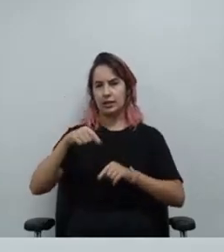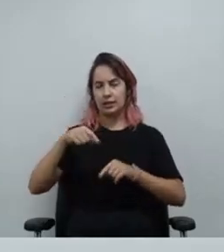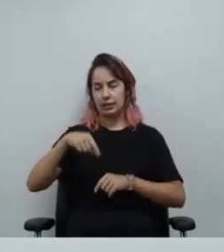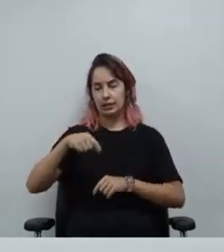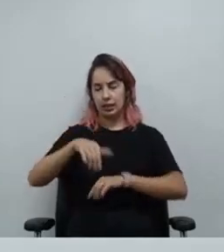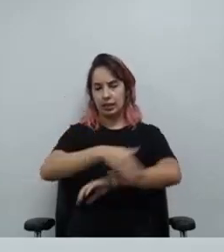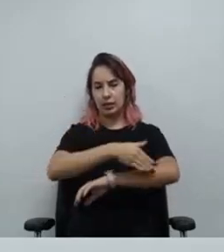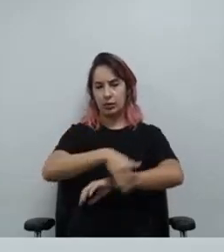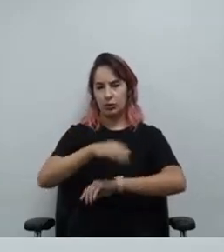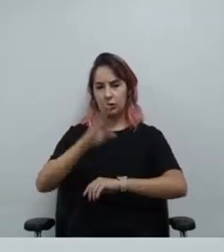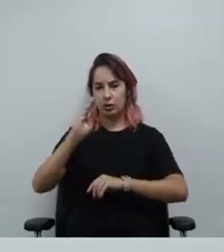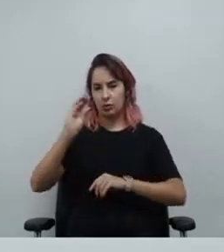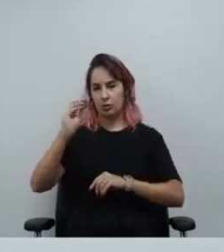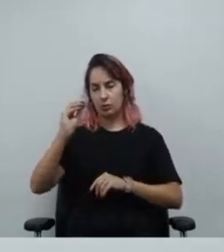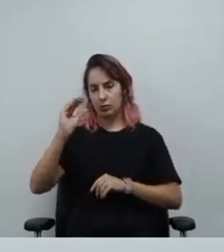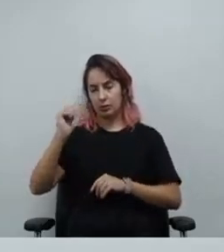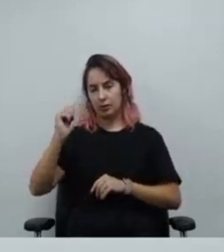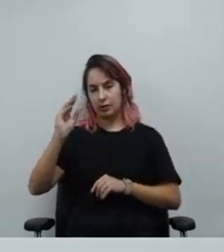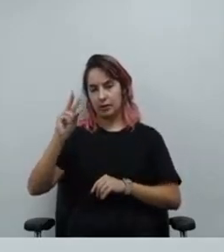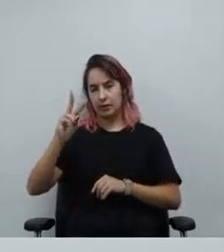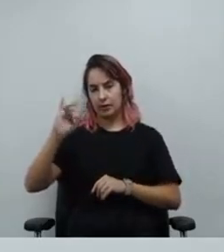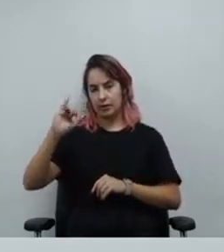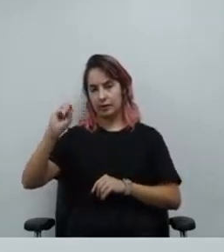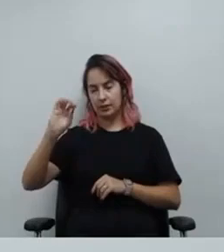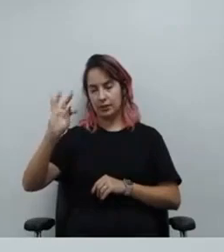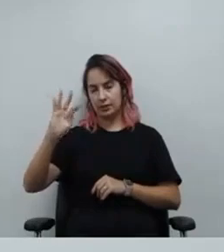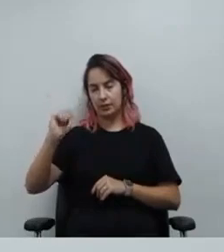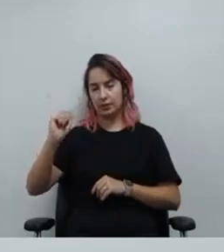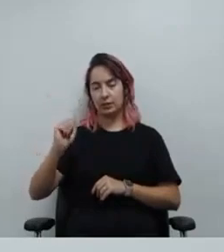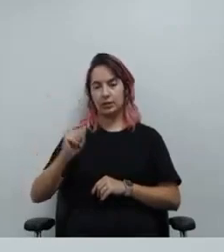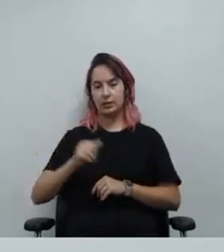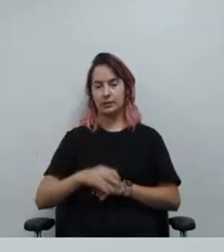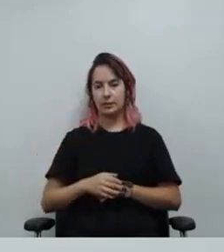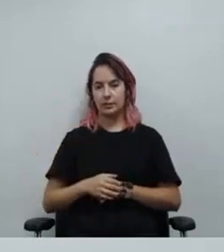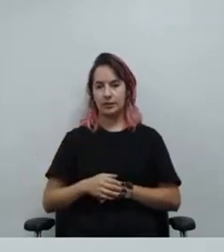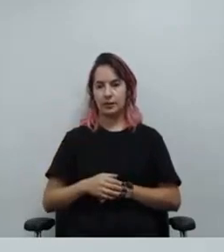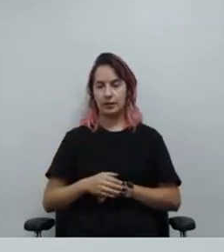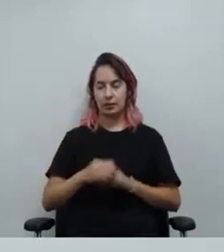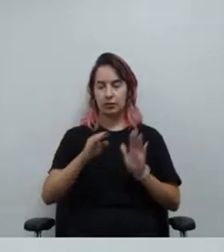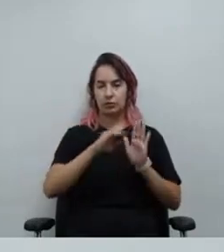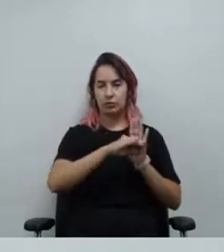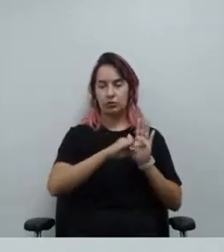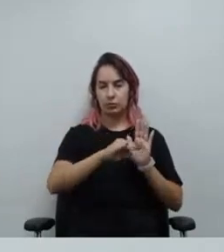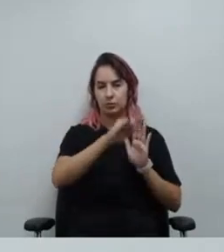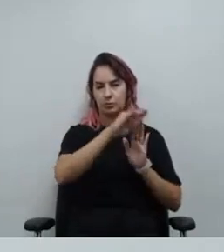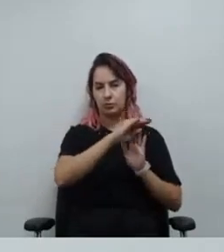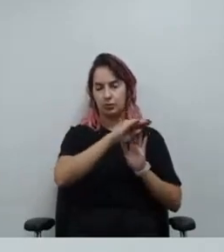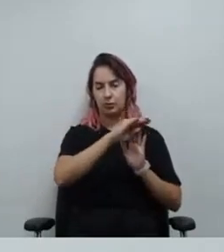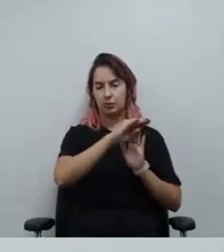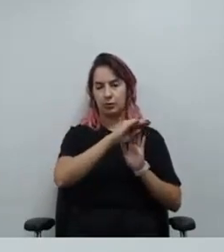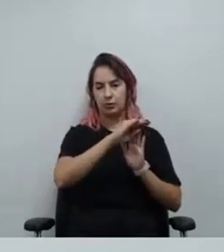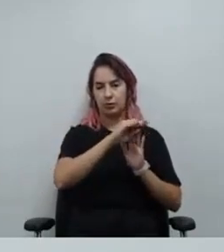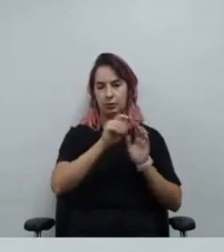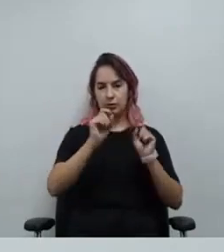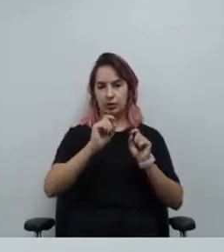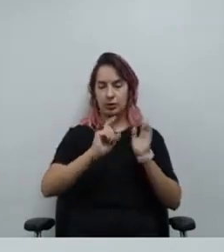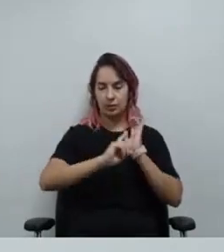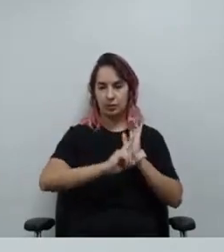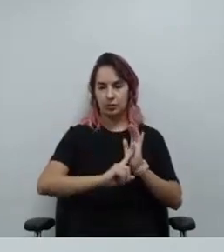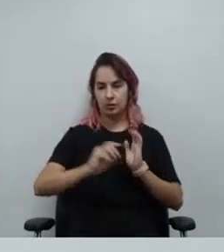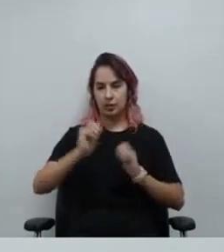atendimento diário ali que é volumoso, mas também há em outras unidades, é muito superior ao que aponta o anuário. Ou seja, há